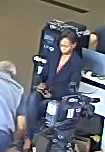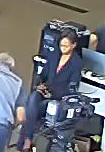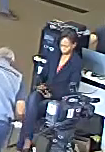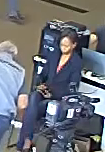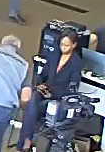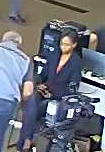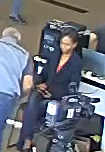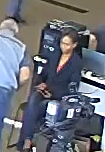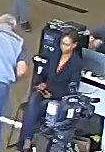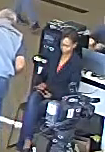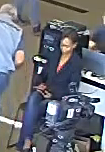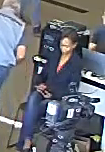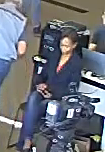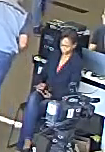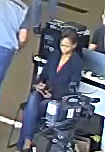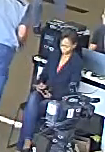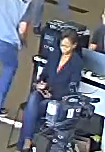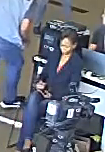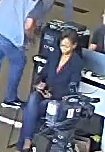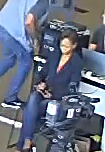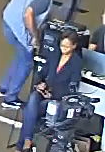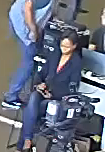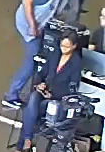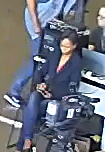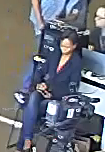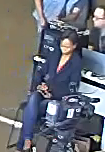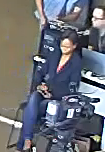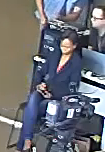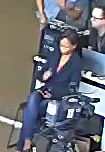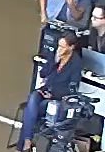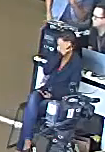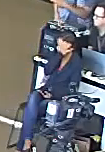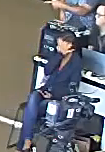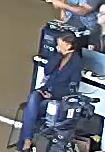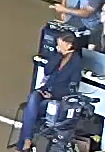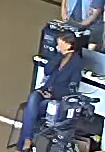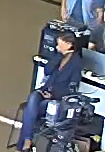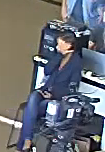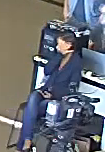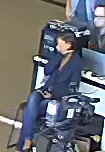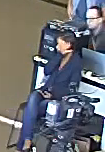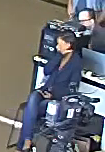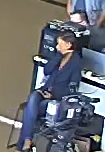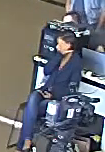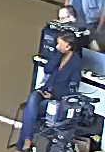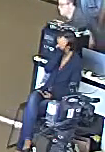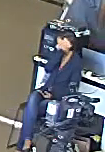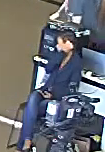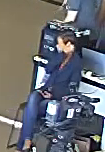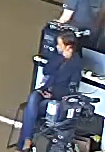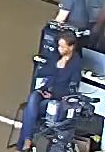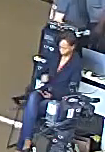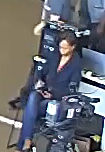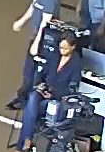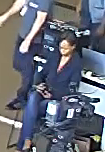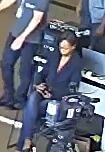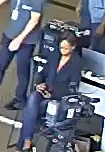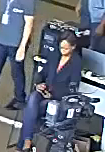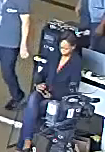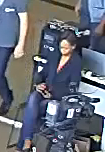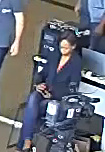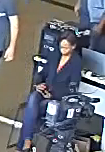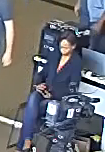Betão a quem eu agradeço o honroso convite para a nossa entidade os nossos companheiros e companheiras